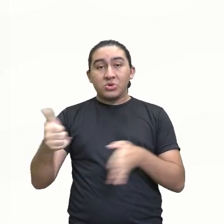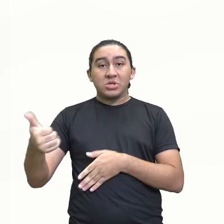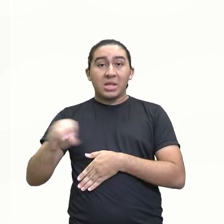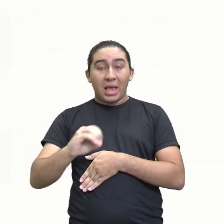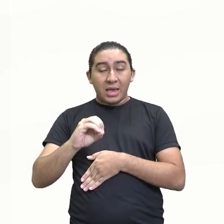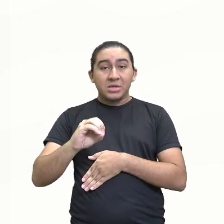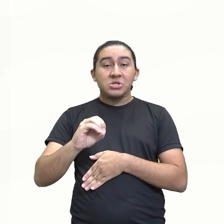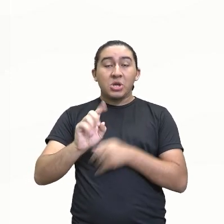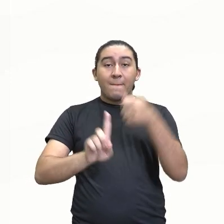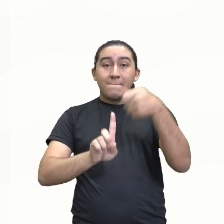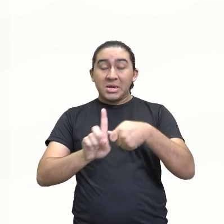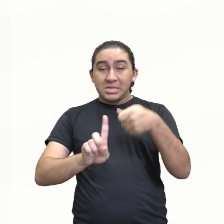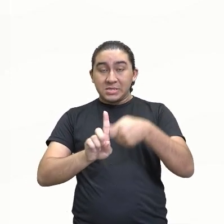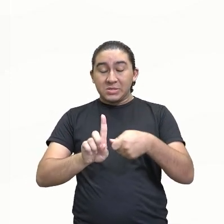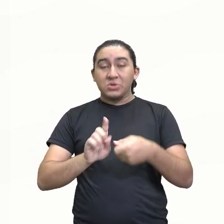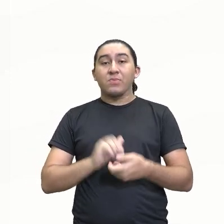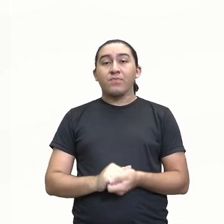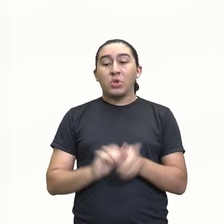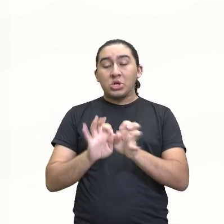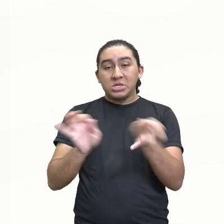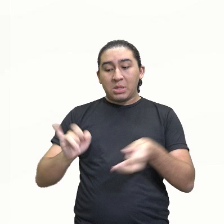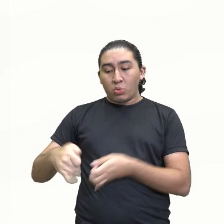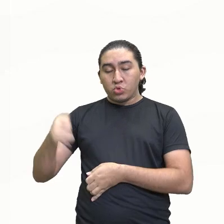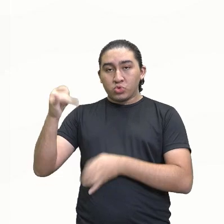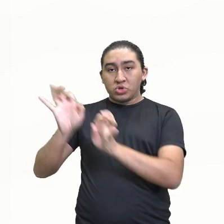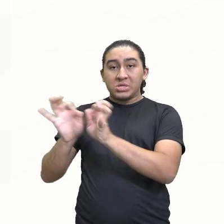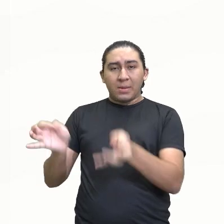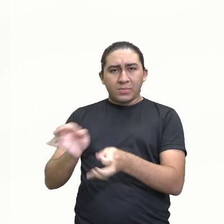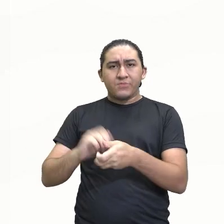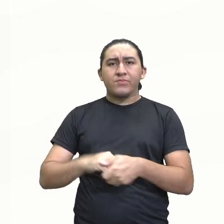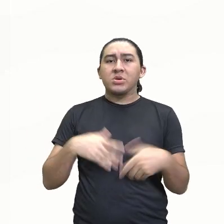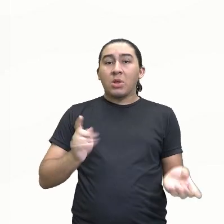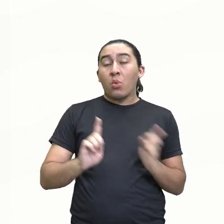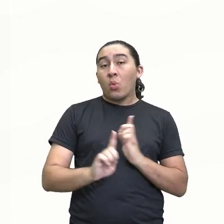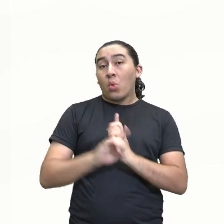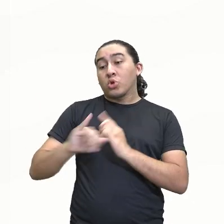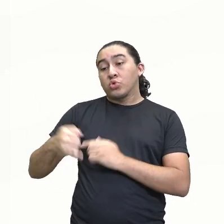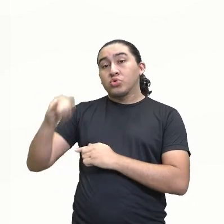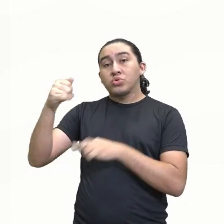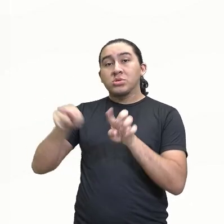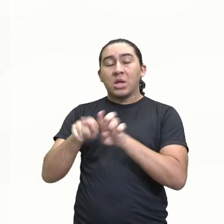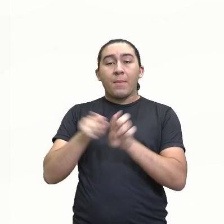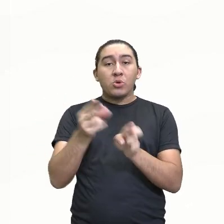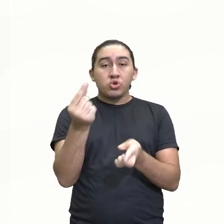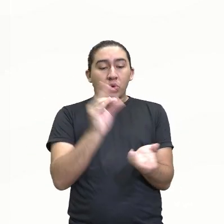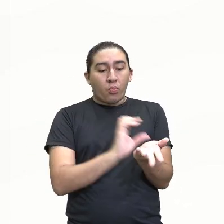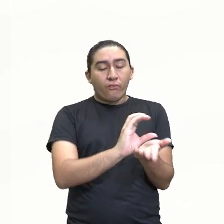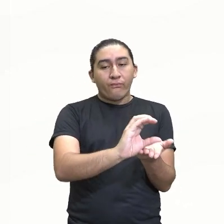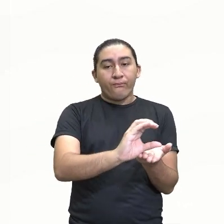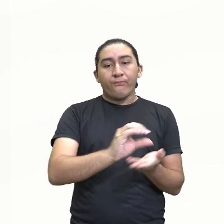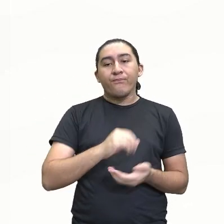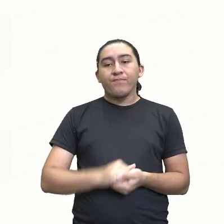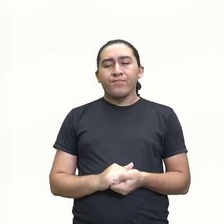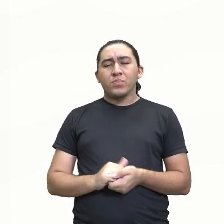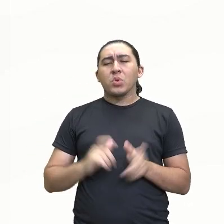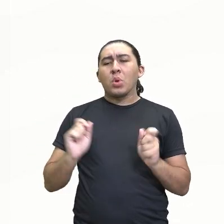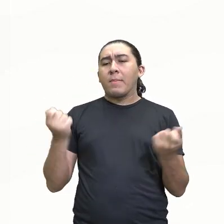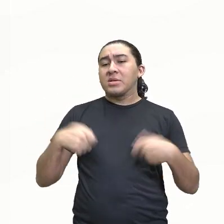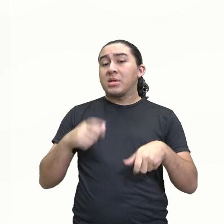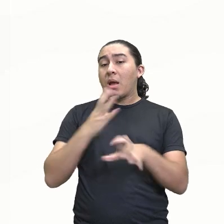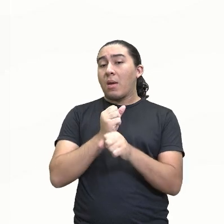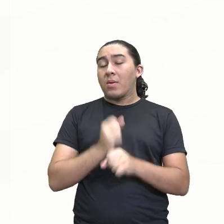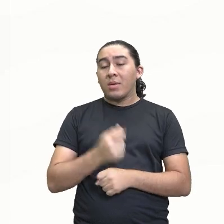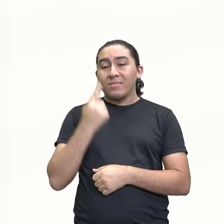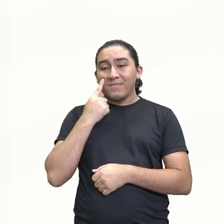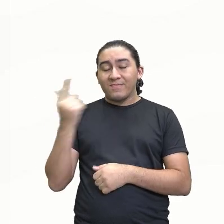no sistema de juros simples. Determine os juros, olha lá, e o montante dessa aplicação. Que a gente precisa para